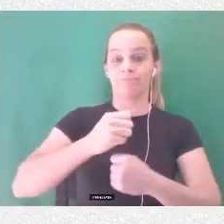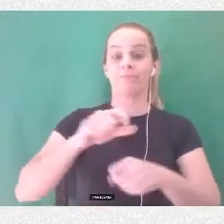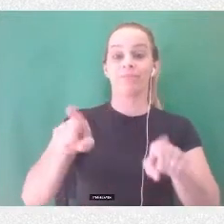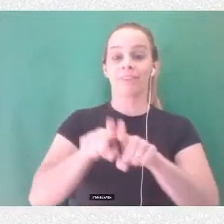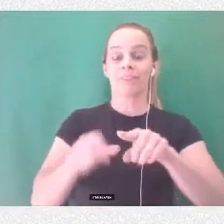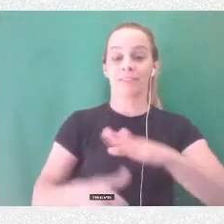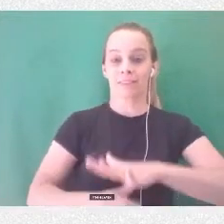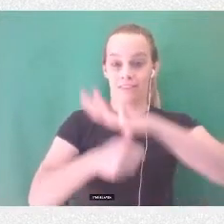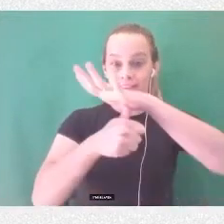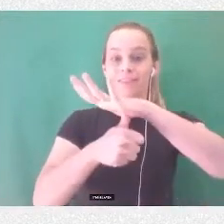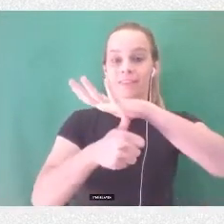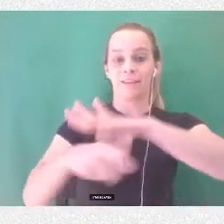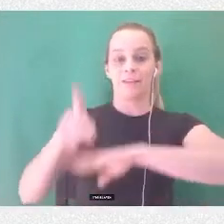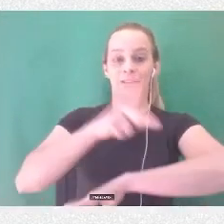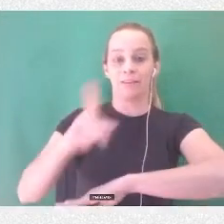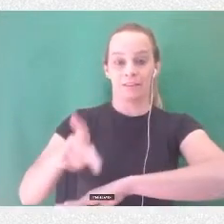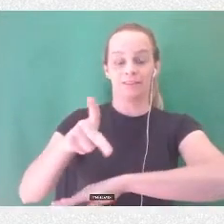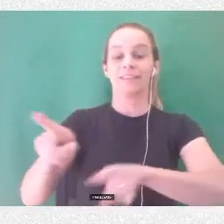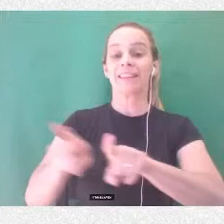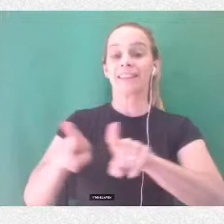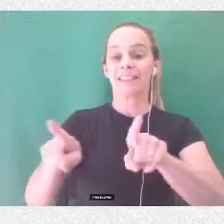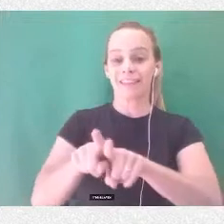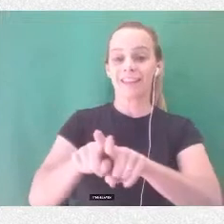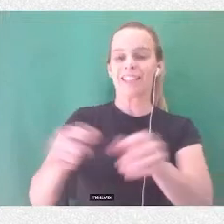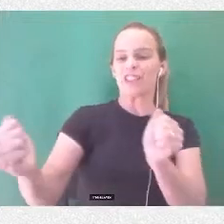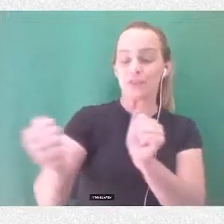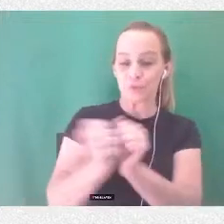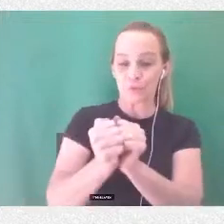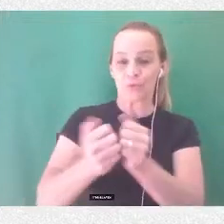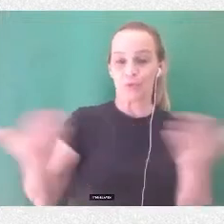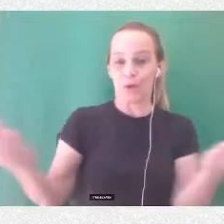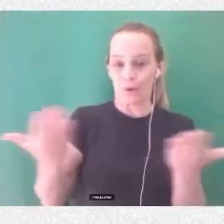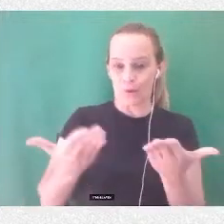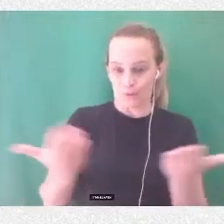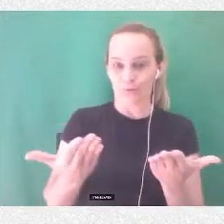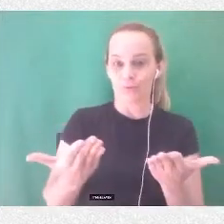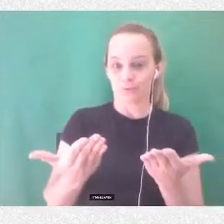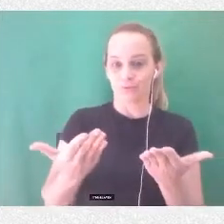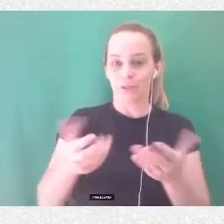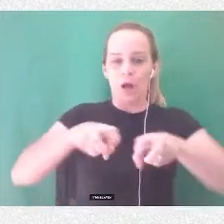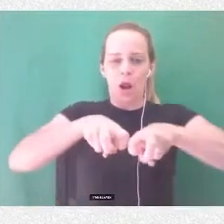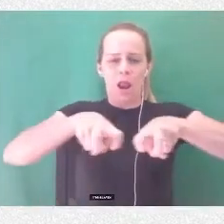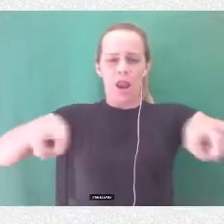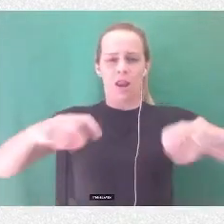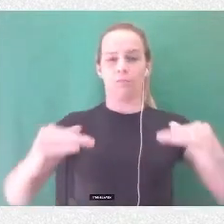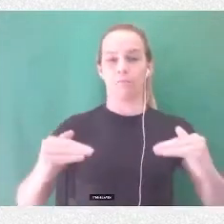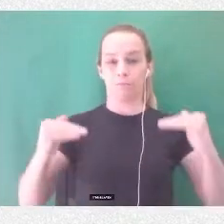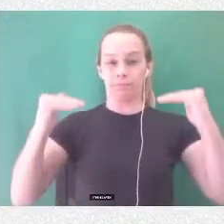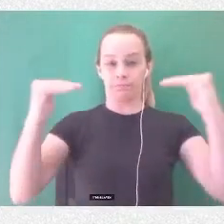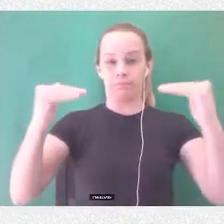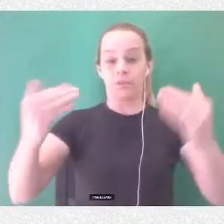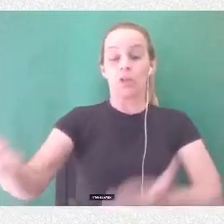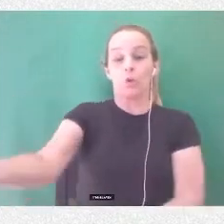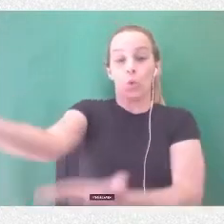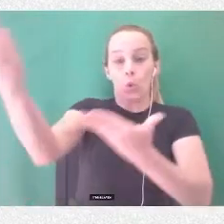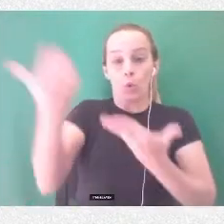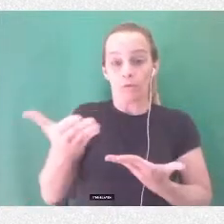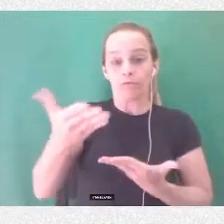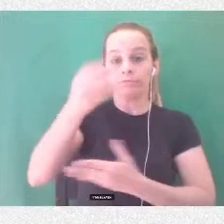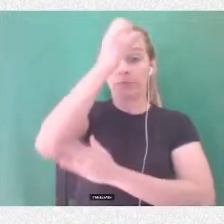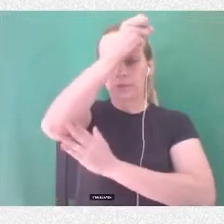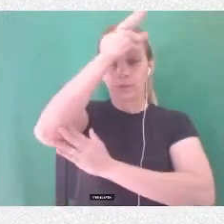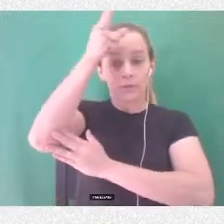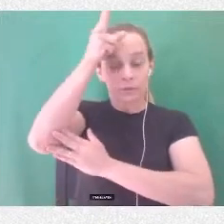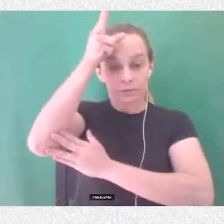Inês Bolzon de Minuiz, que se juntou a nós agora aqui na sala das autoridades. E convido o prefeito de Toledo, senhor